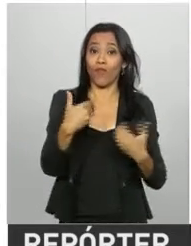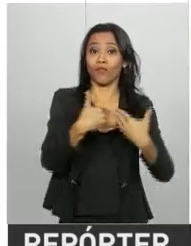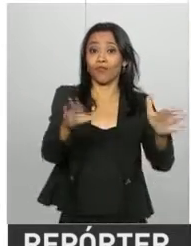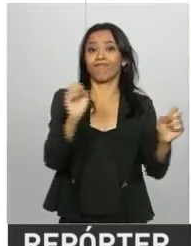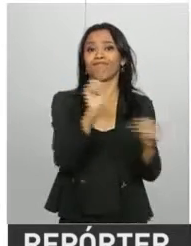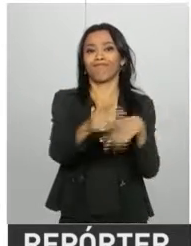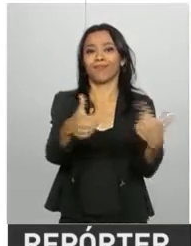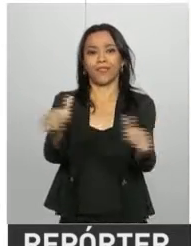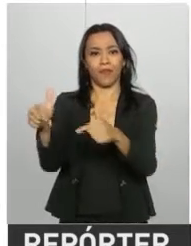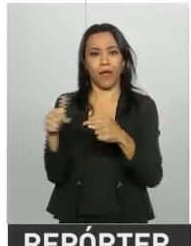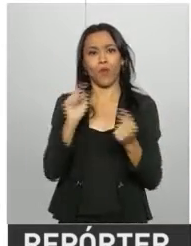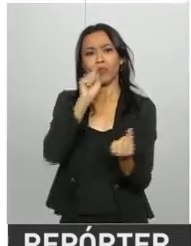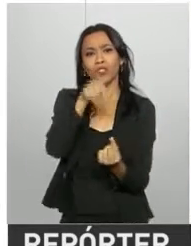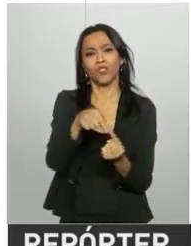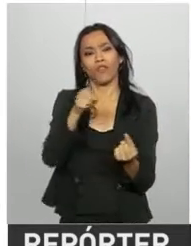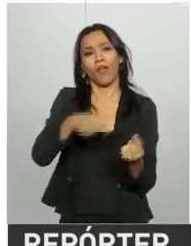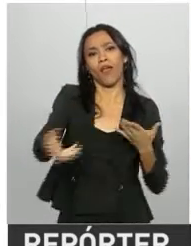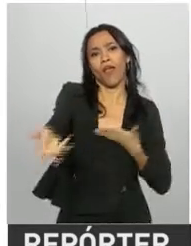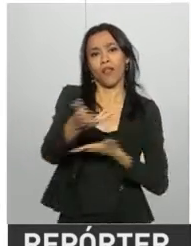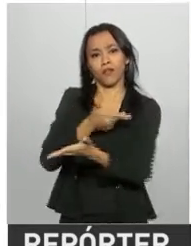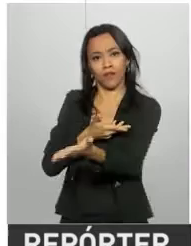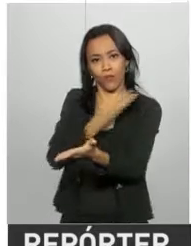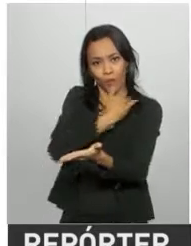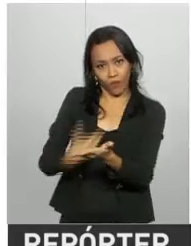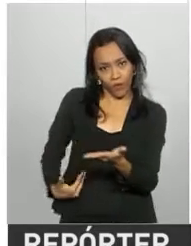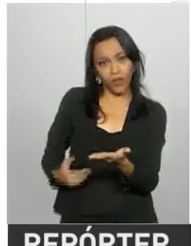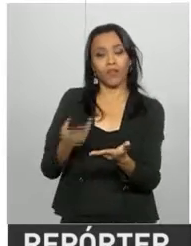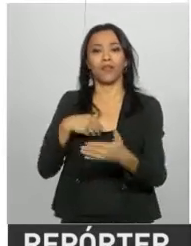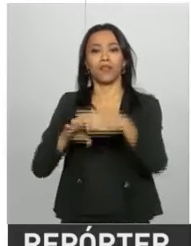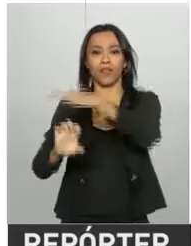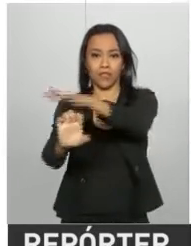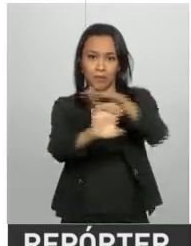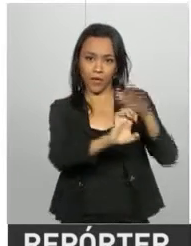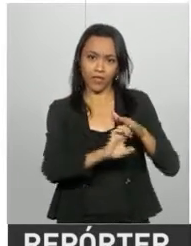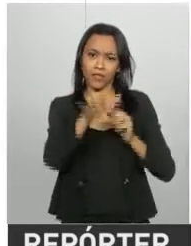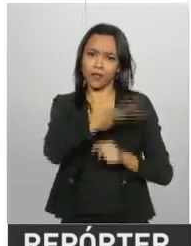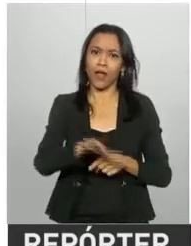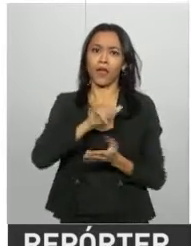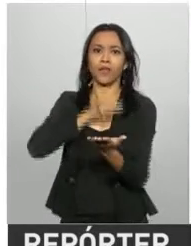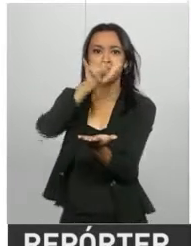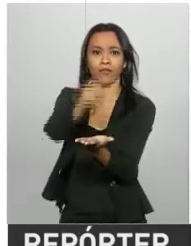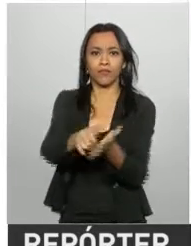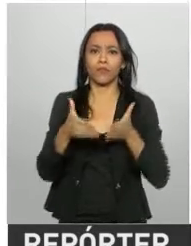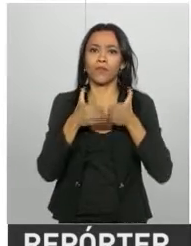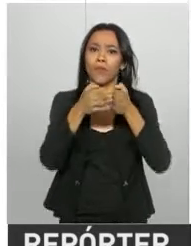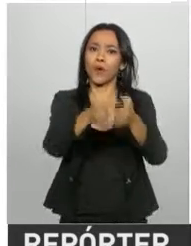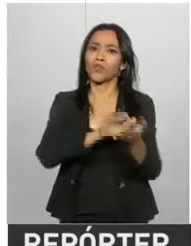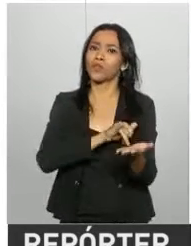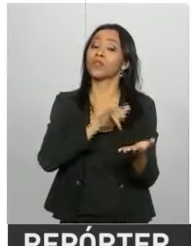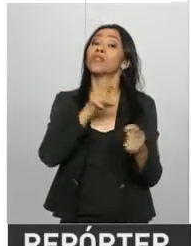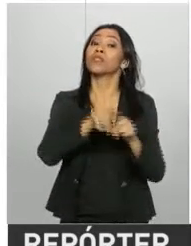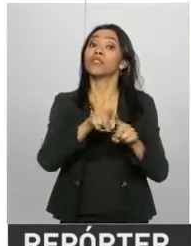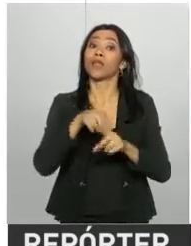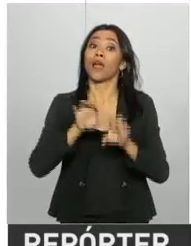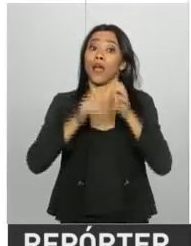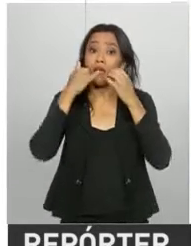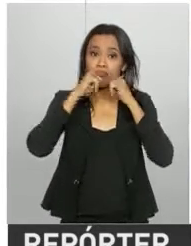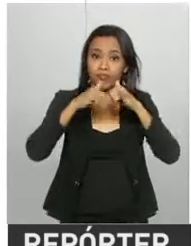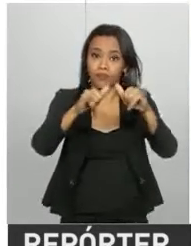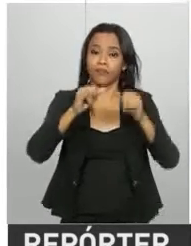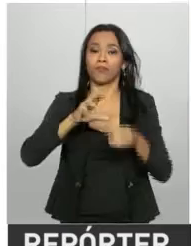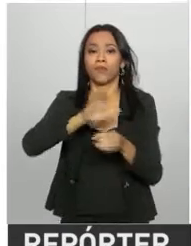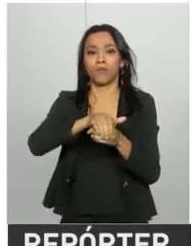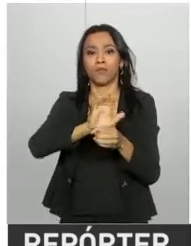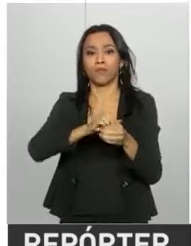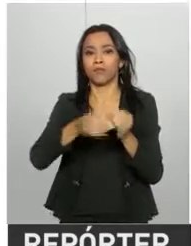é incentivar a relação do poder público com a iniciativa privada nos setores de transporte, portos, aviação civil, energia,